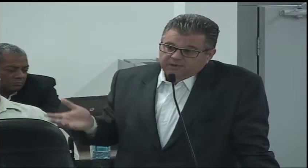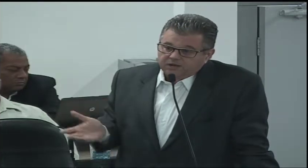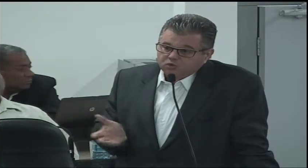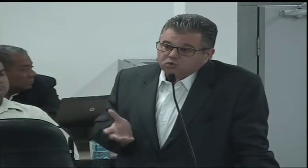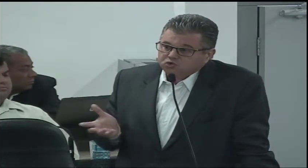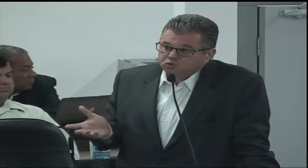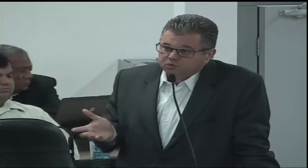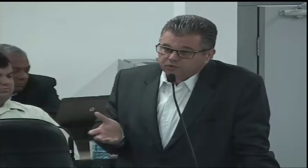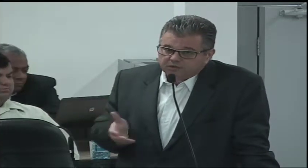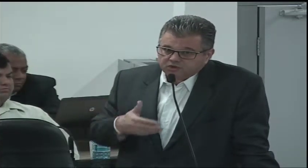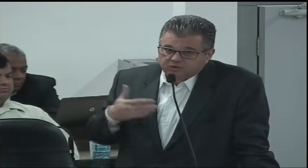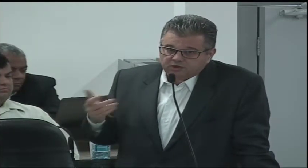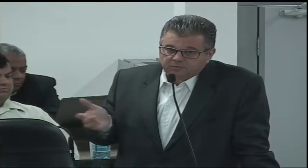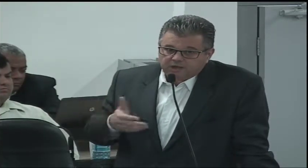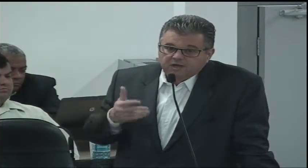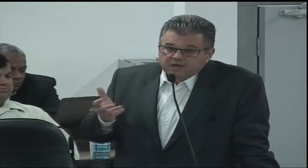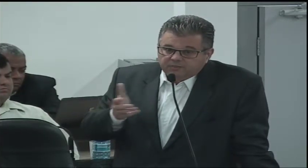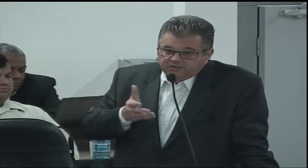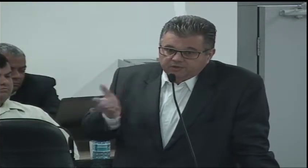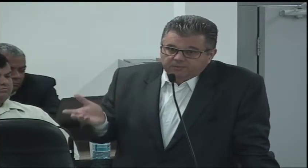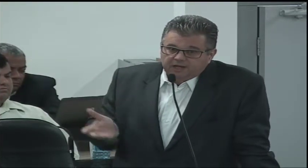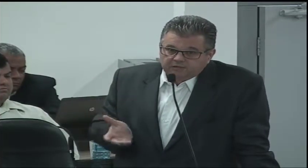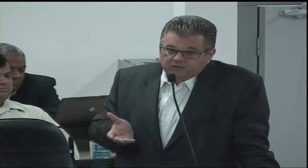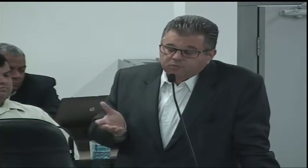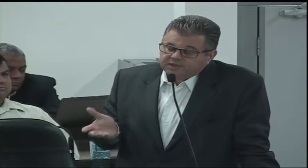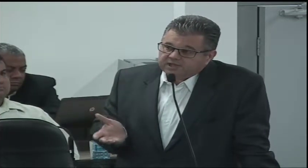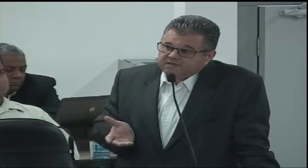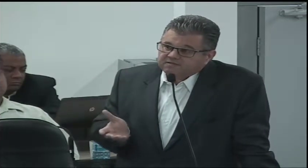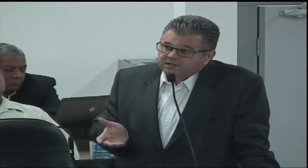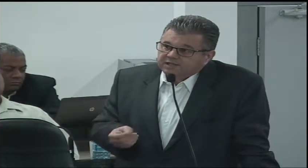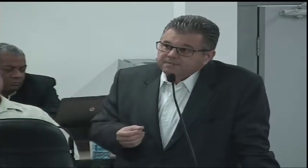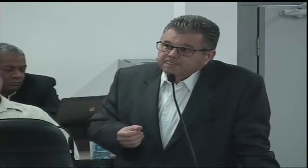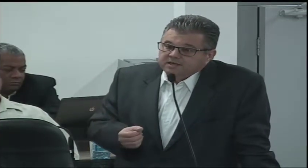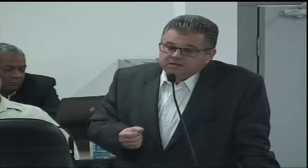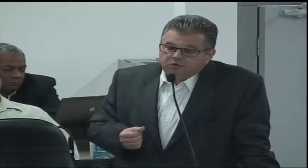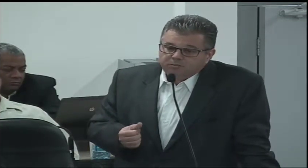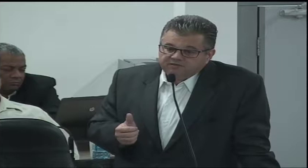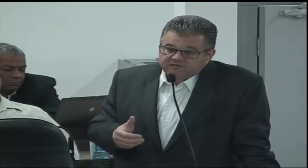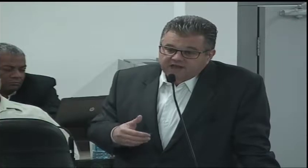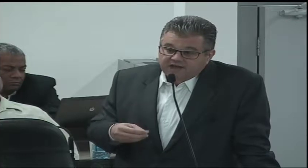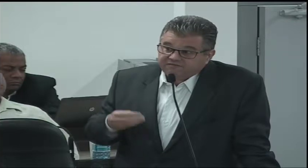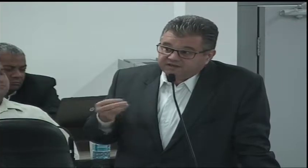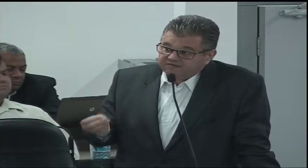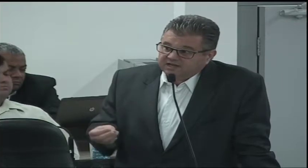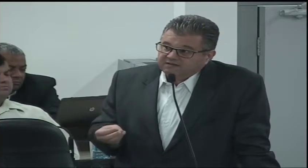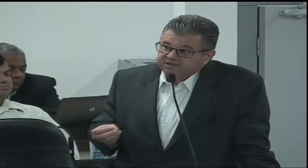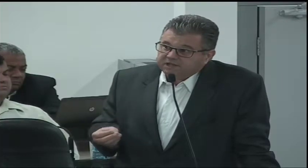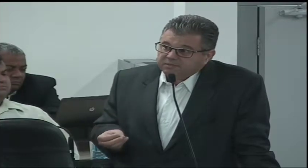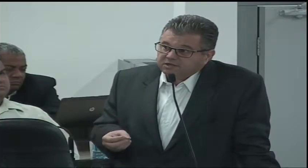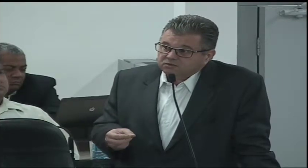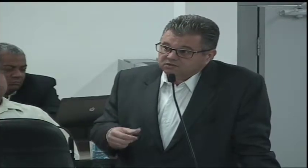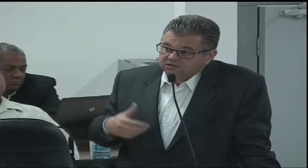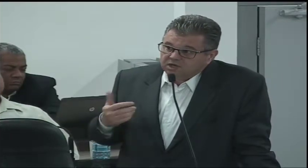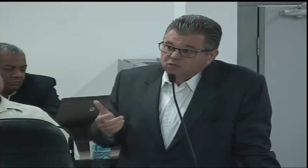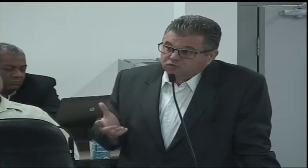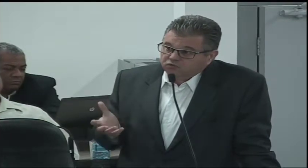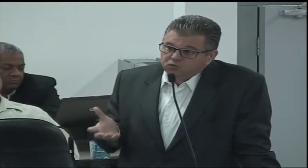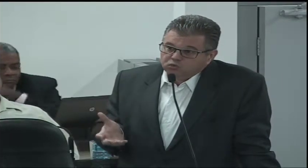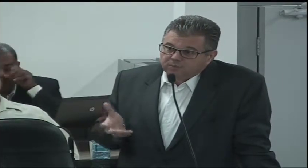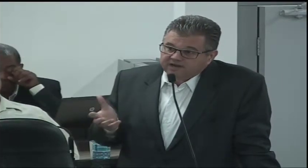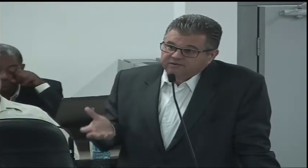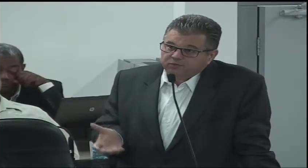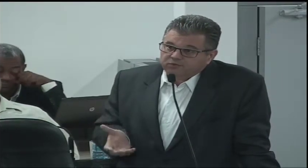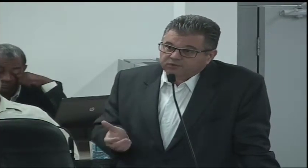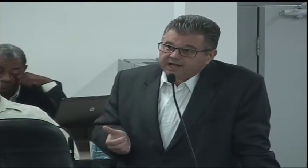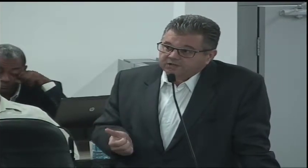um trabalho em conjunto, né, acho que não é um trabalho, mas é um trabalho de competência, né, de começar a fazer levantamento, de ter um